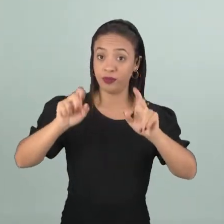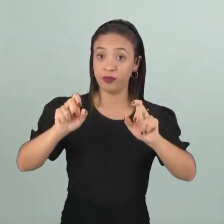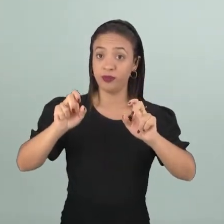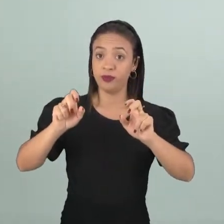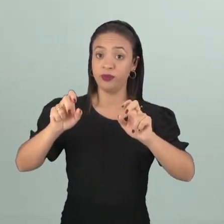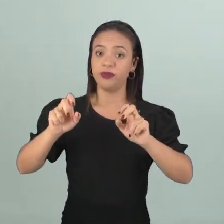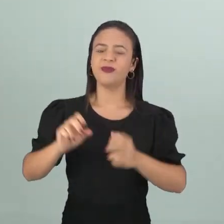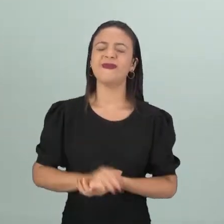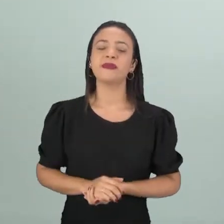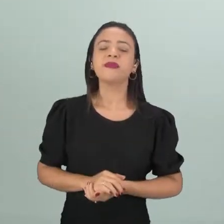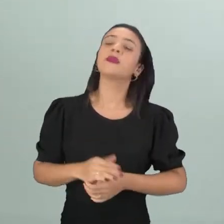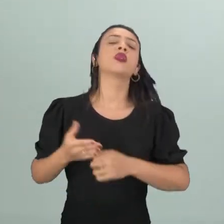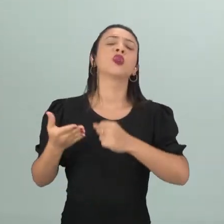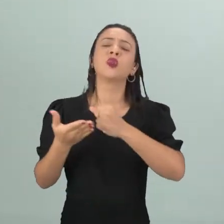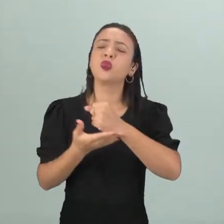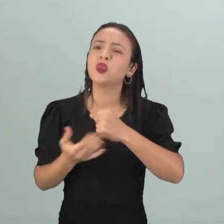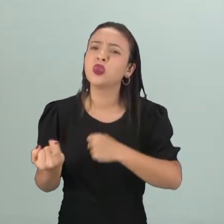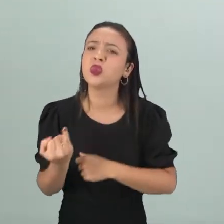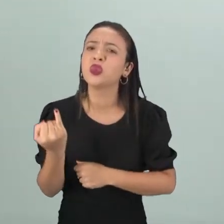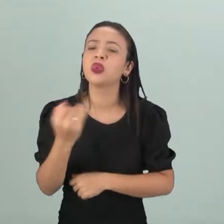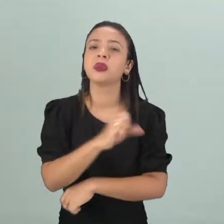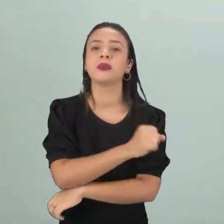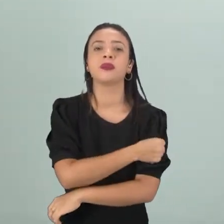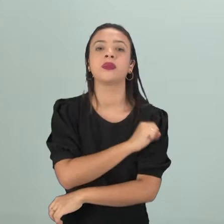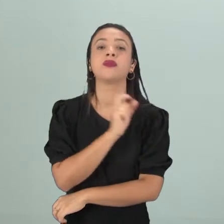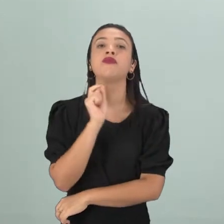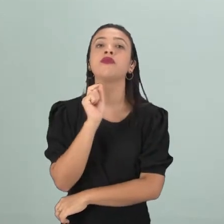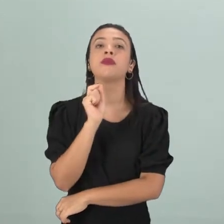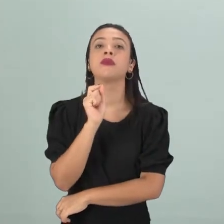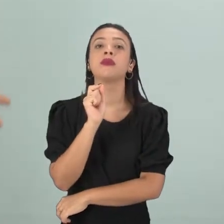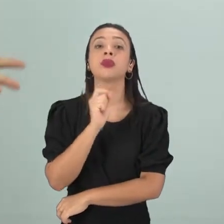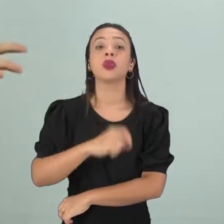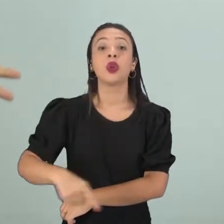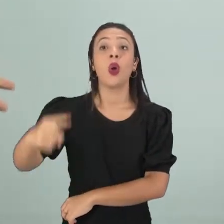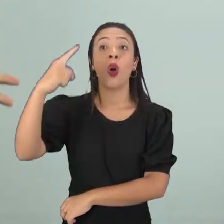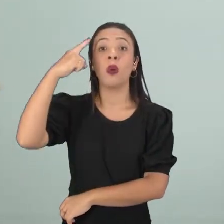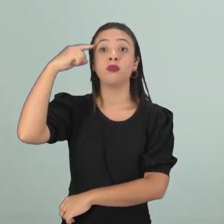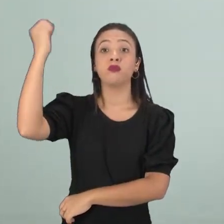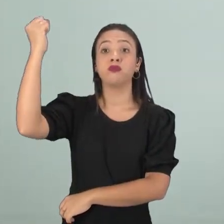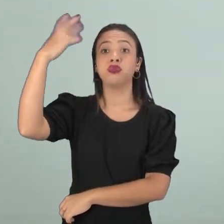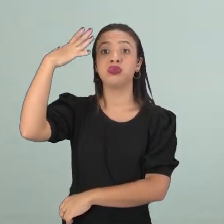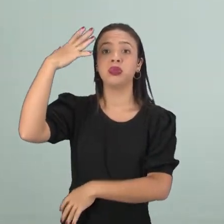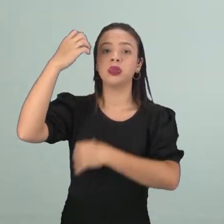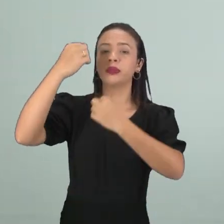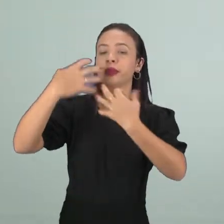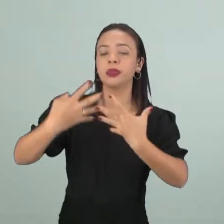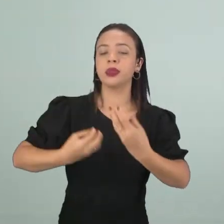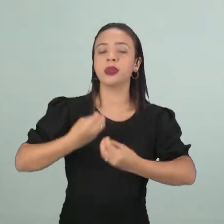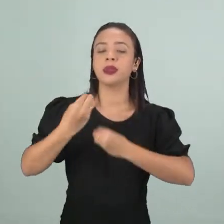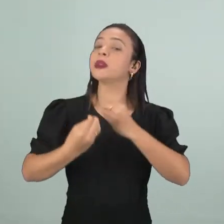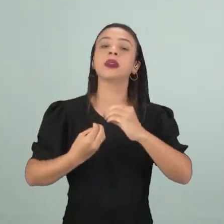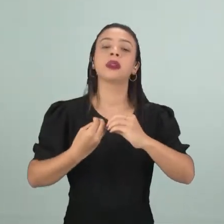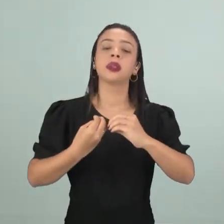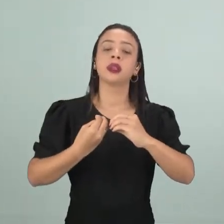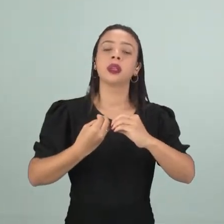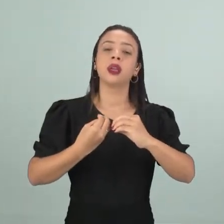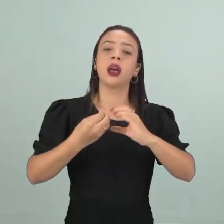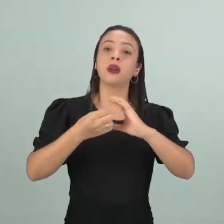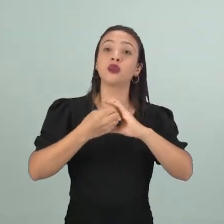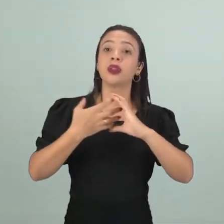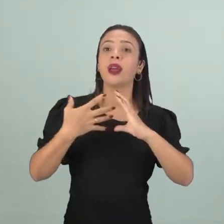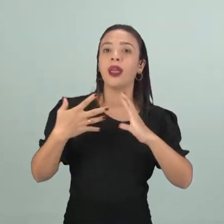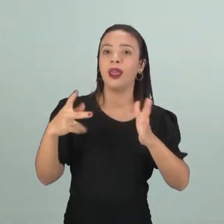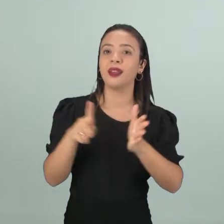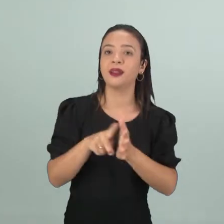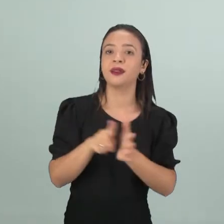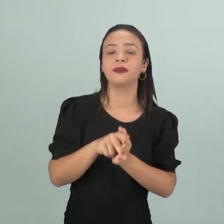conteúdo super basicão do oitavo ano, que é o iluminismo, certo? A gente vai ver um pouquinho desses aspectos ideários do